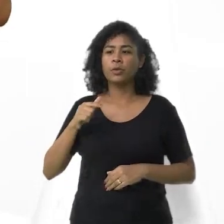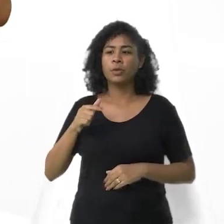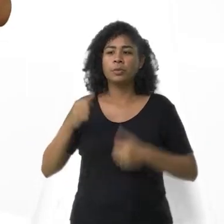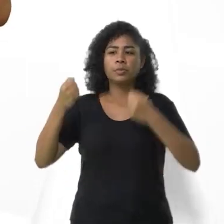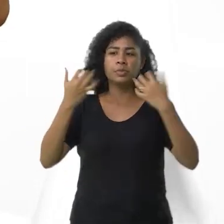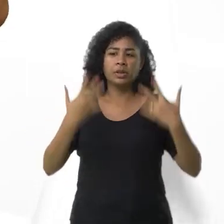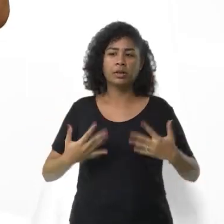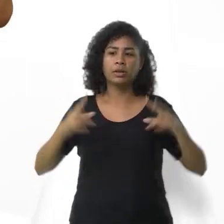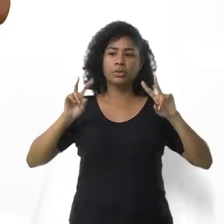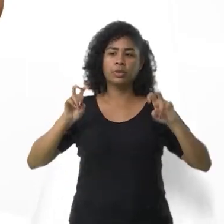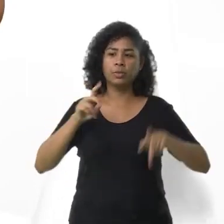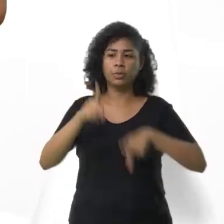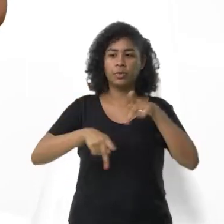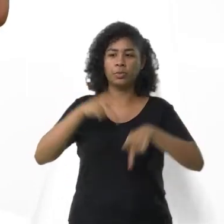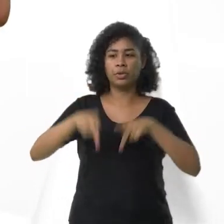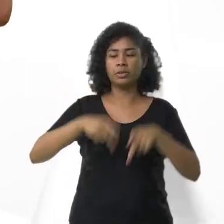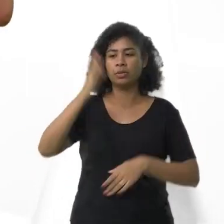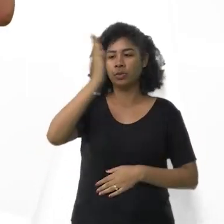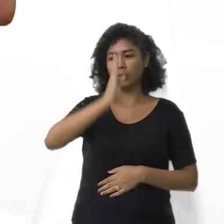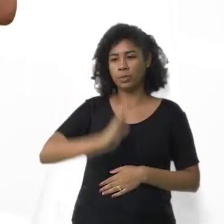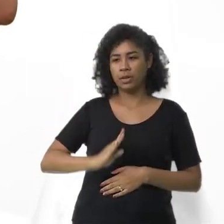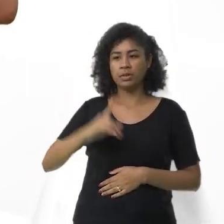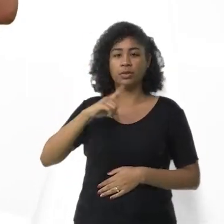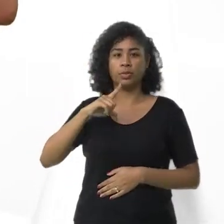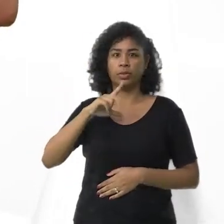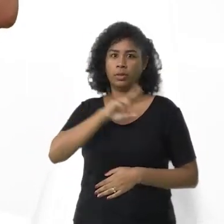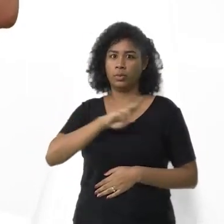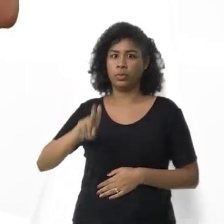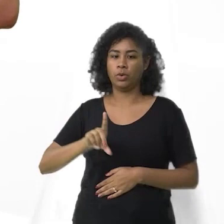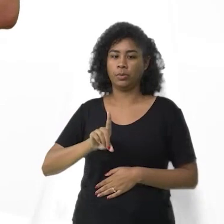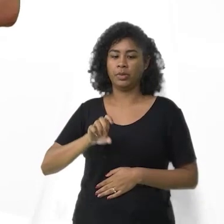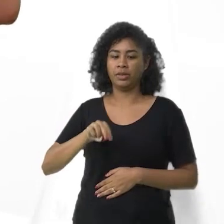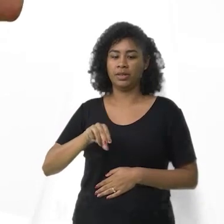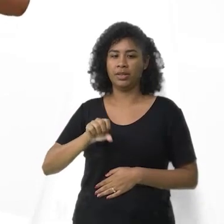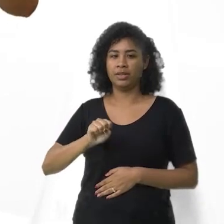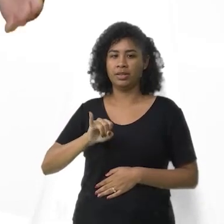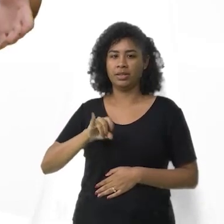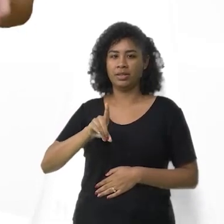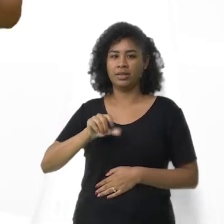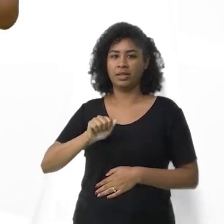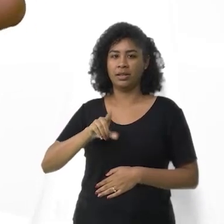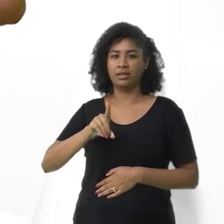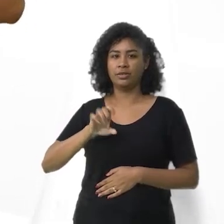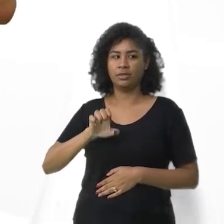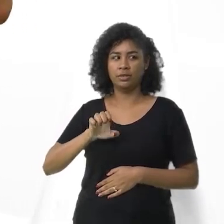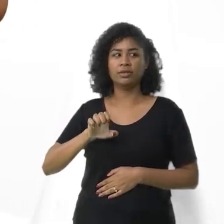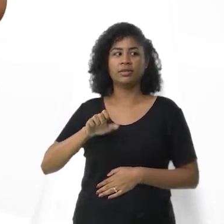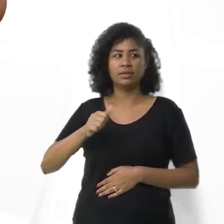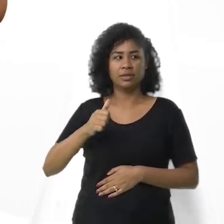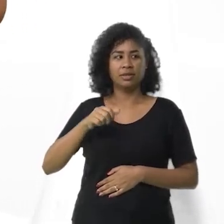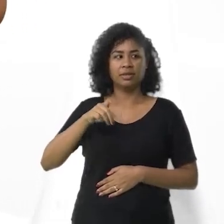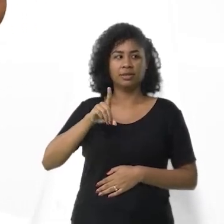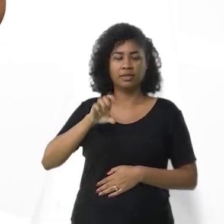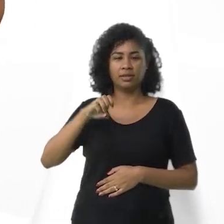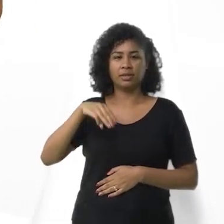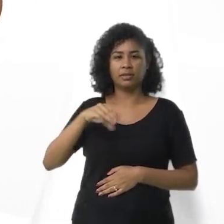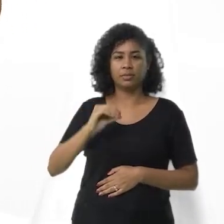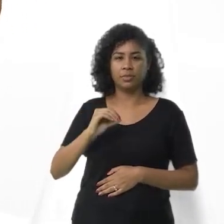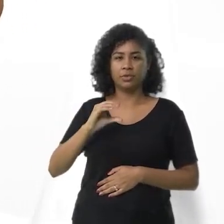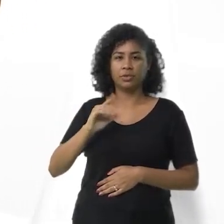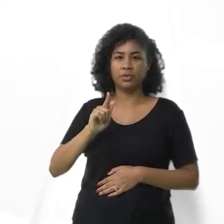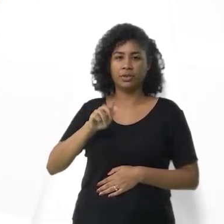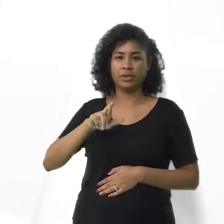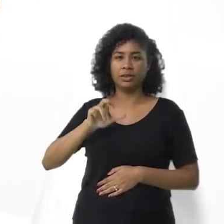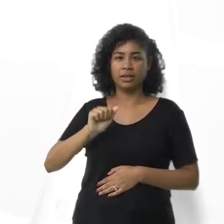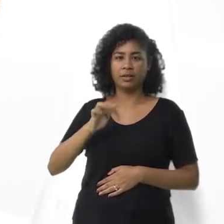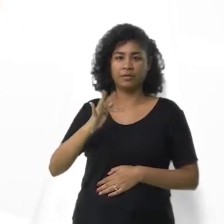população brasileira, também chamada de densidade demográfica. Como é isso? É uma divisão. Nós